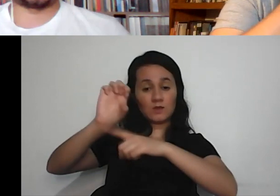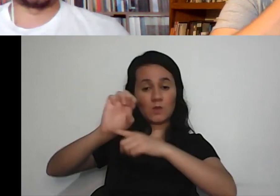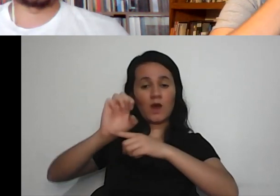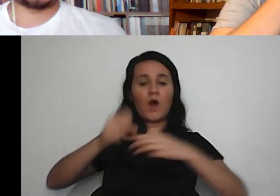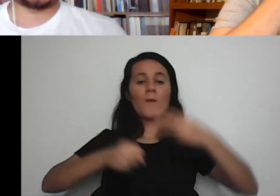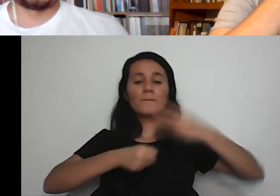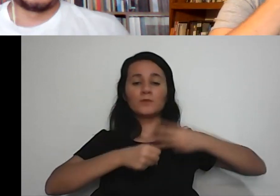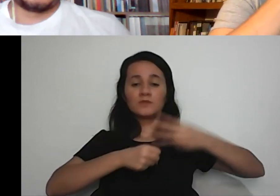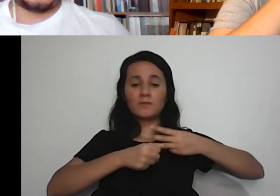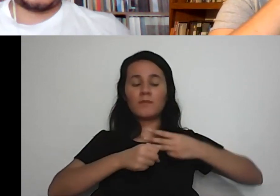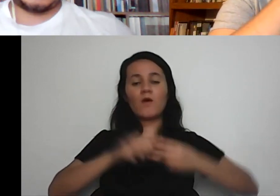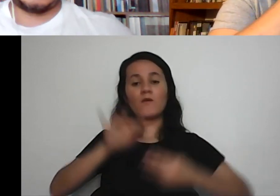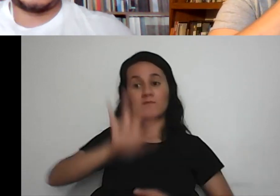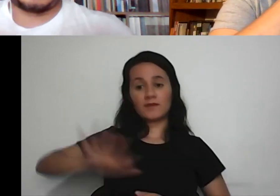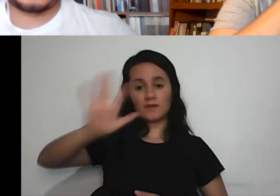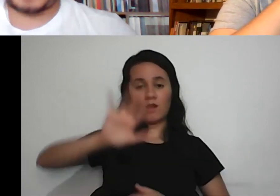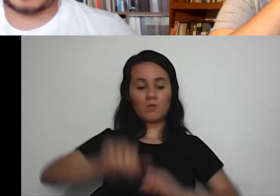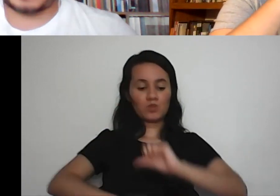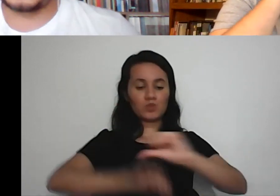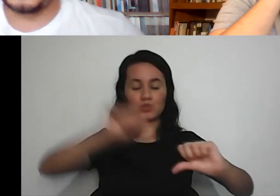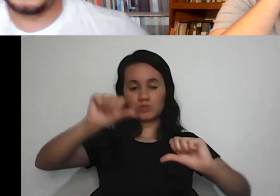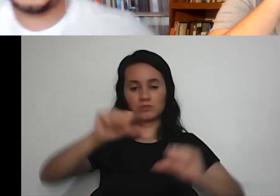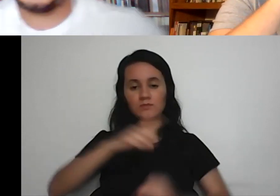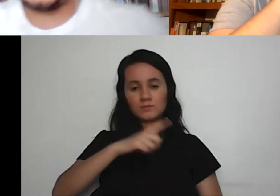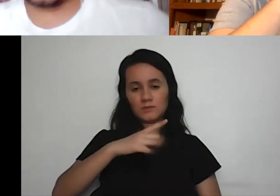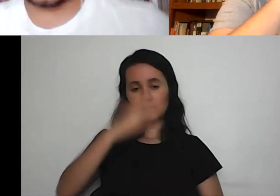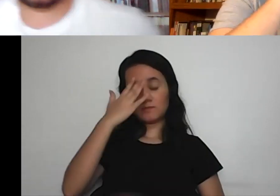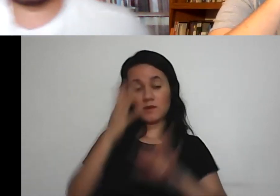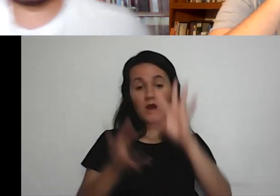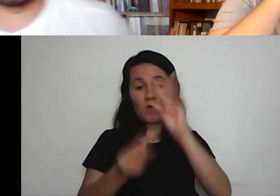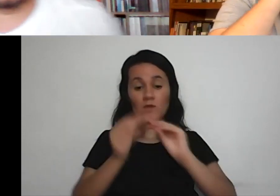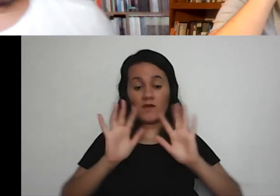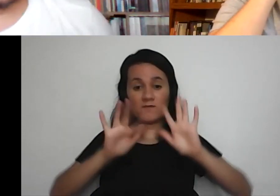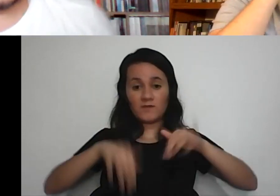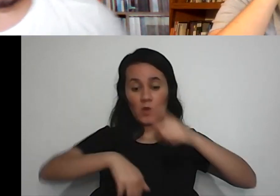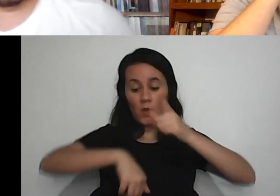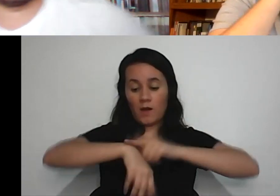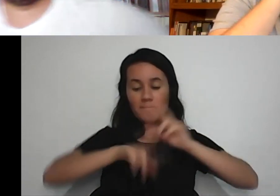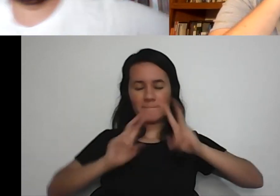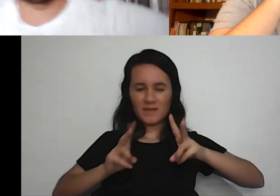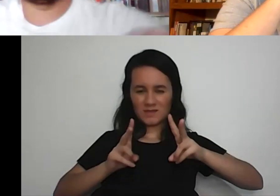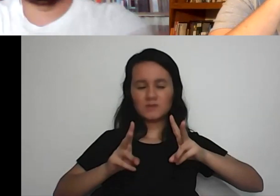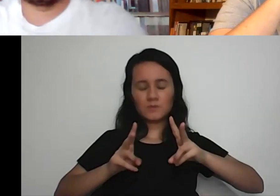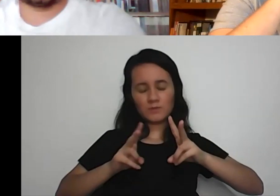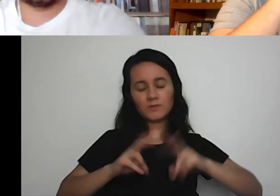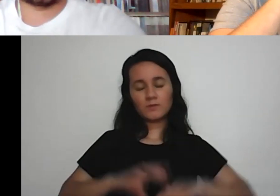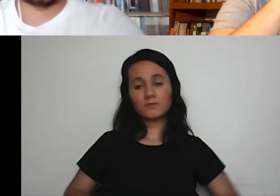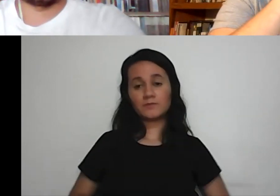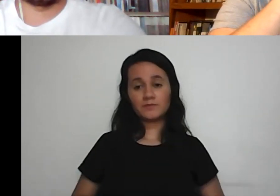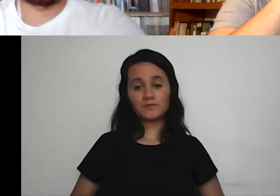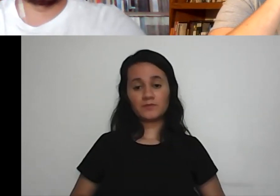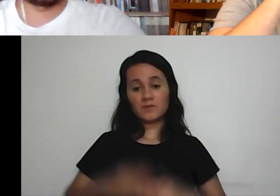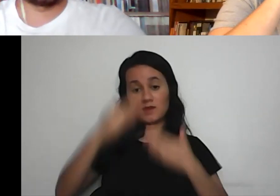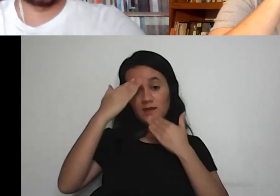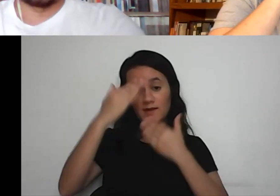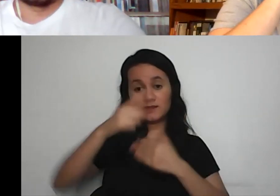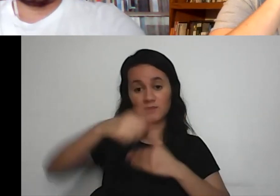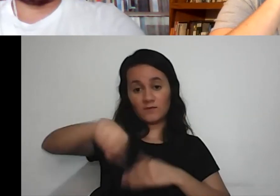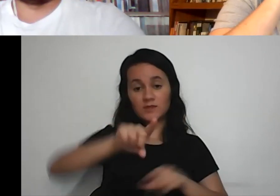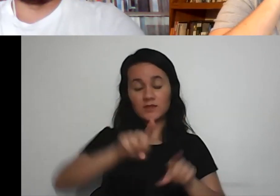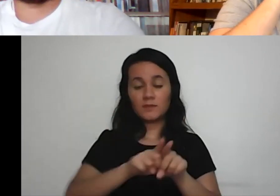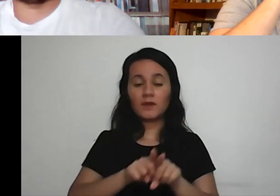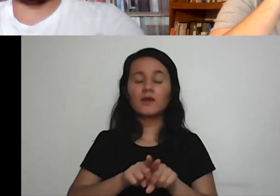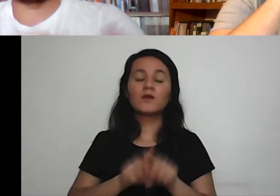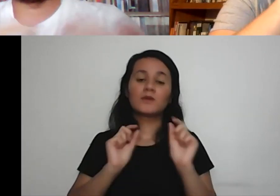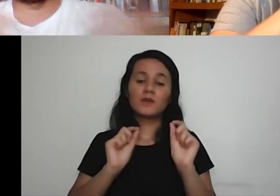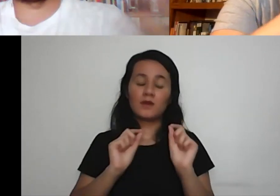dessa transformação. Acho que, assim, em termos para concluir e encerrar dentro do nosso horário aqui, e agradecer para vocês,